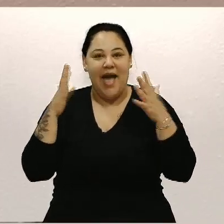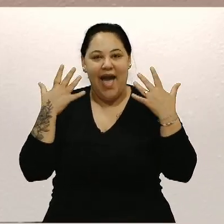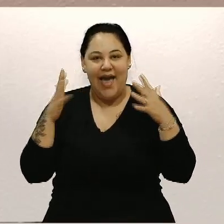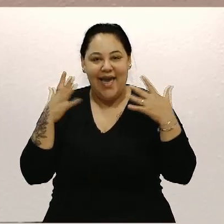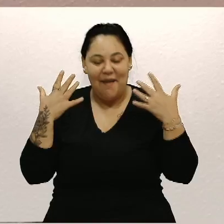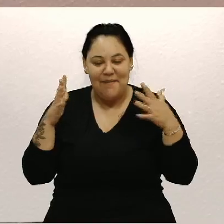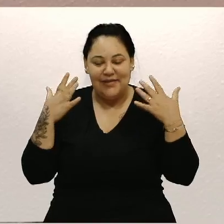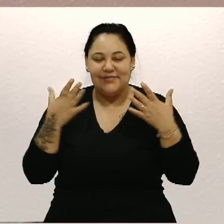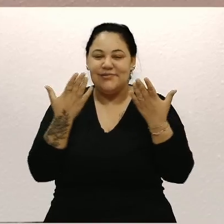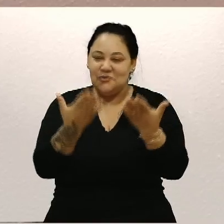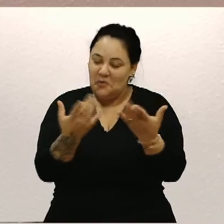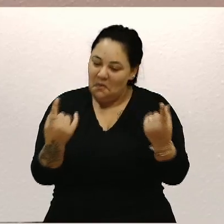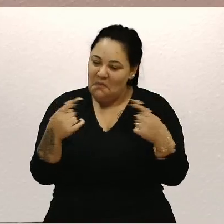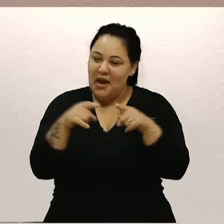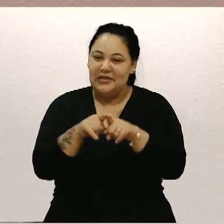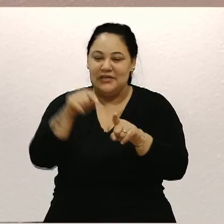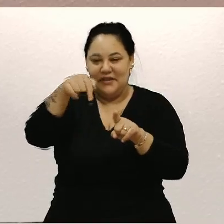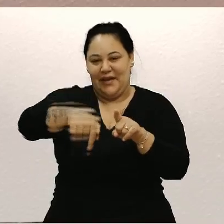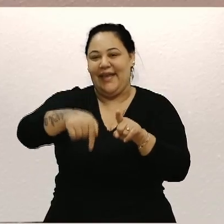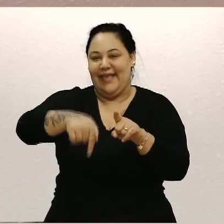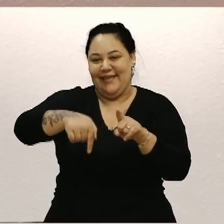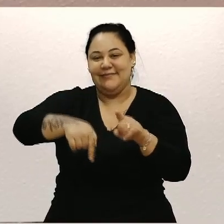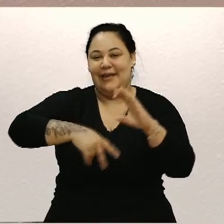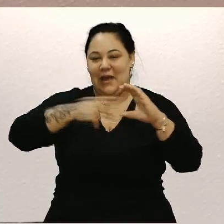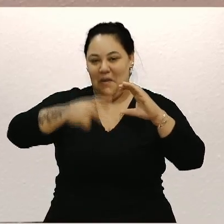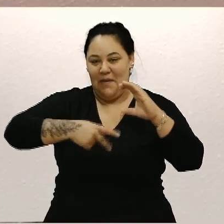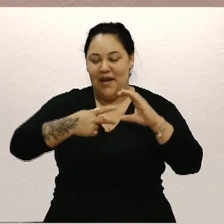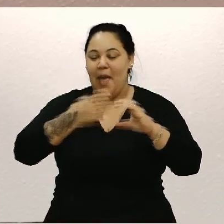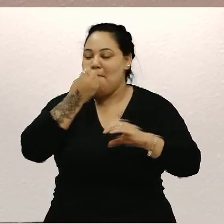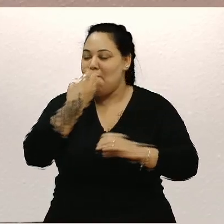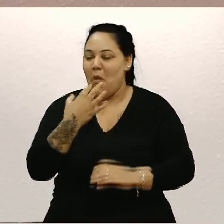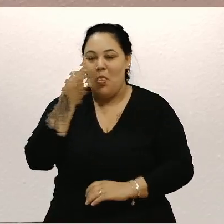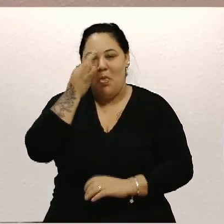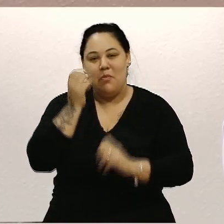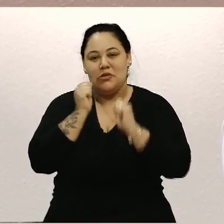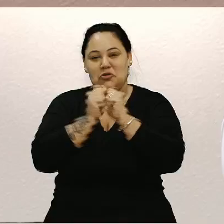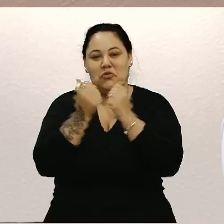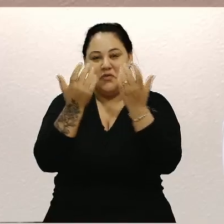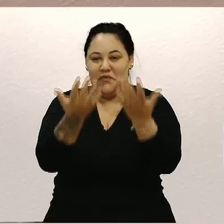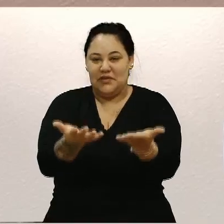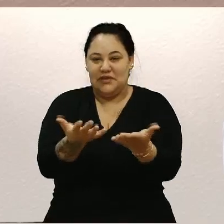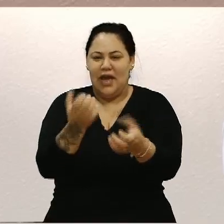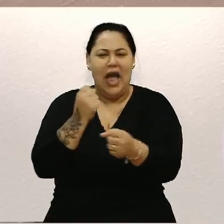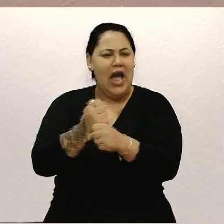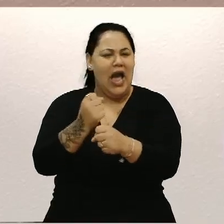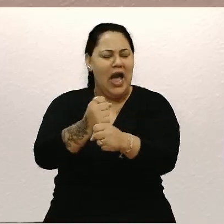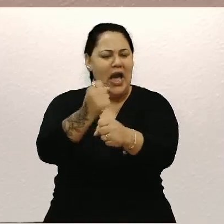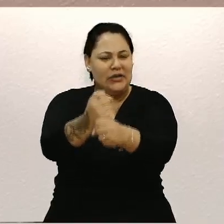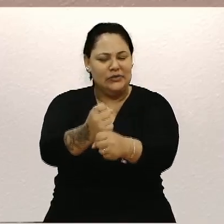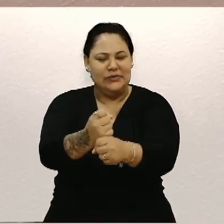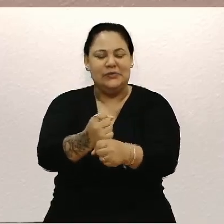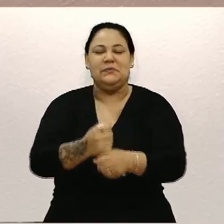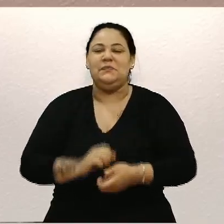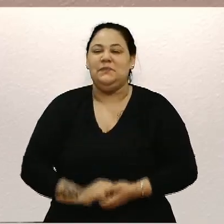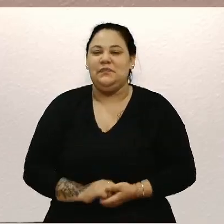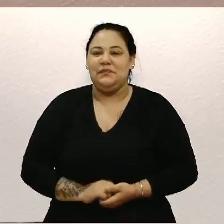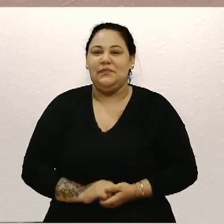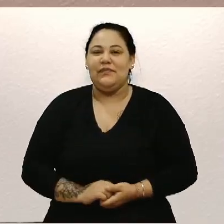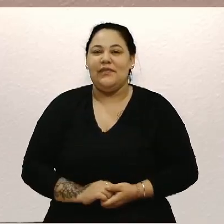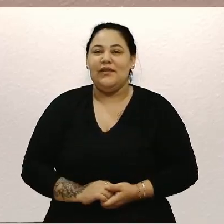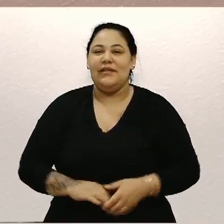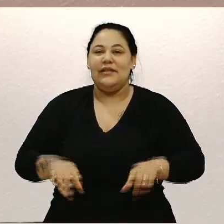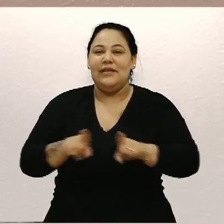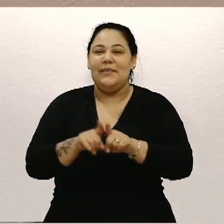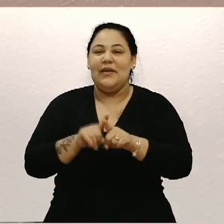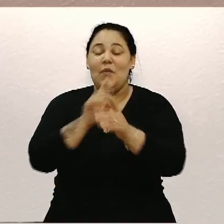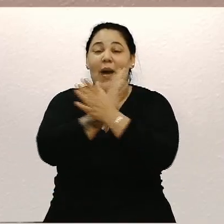um parceiro aqui dentro dessa casa. Muito bom estar com o senhor aqui, todos esses anos aí que passamos juntos. E também um